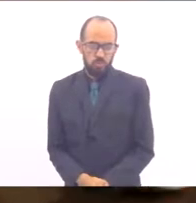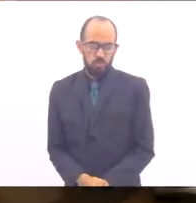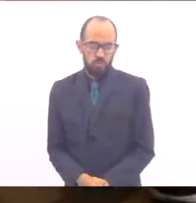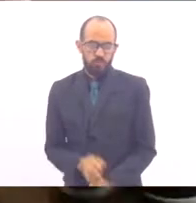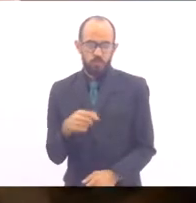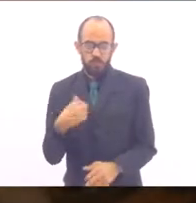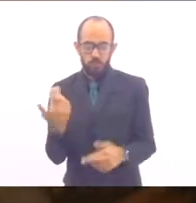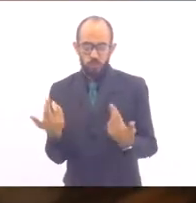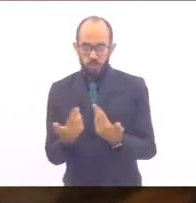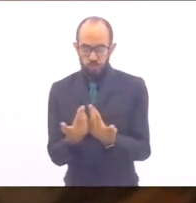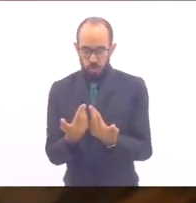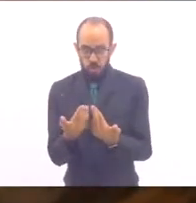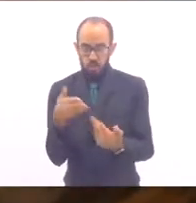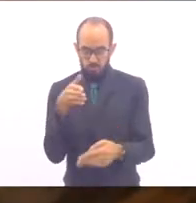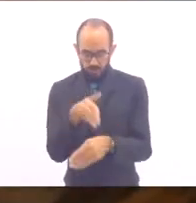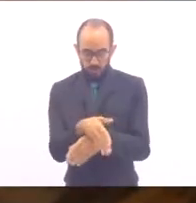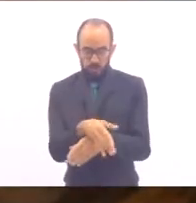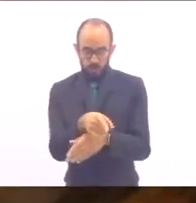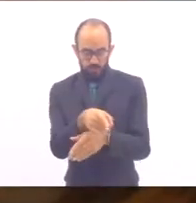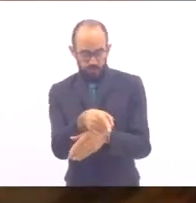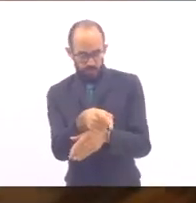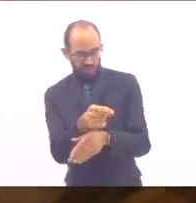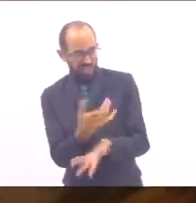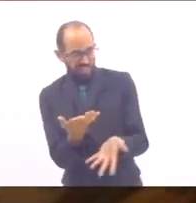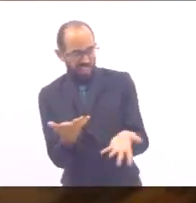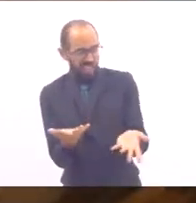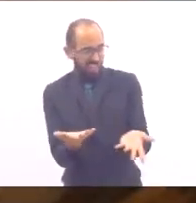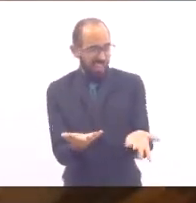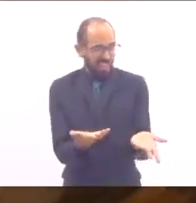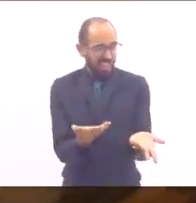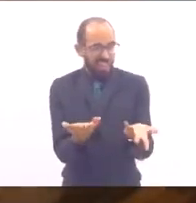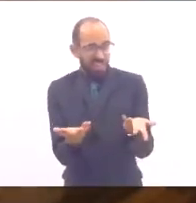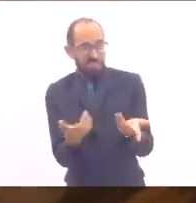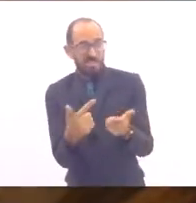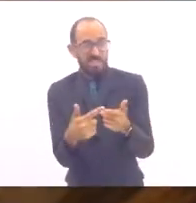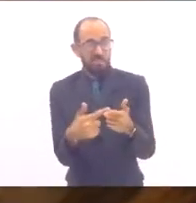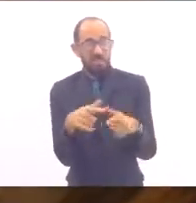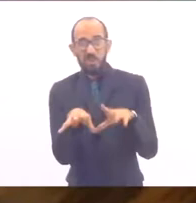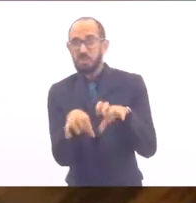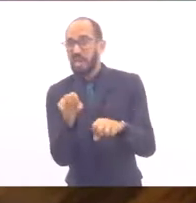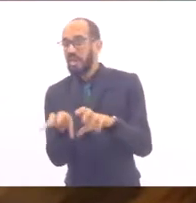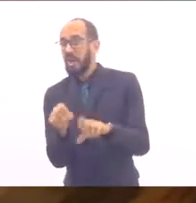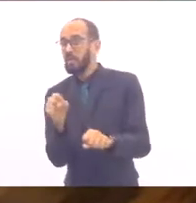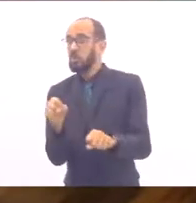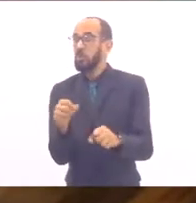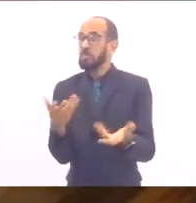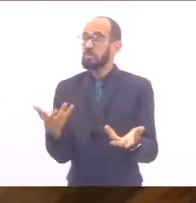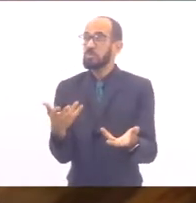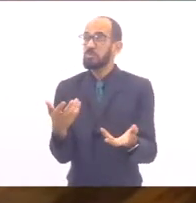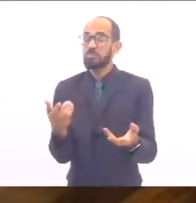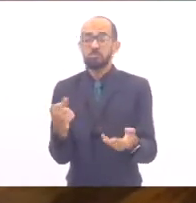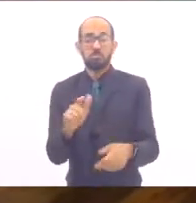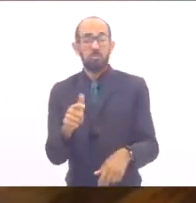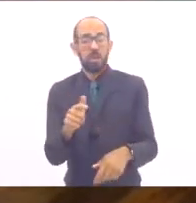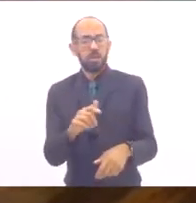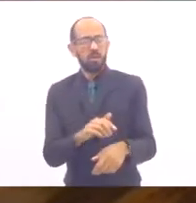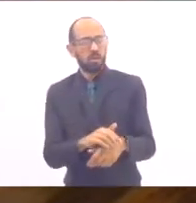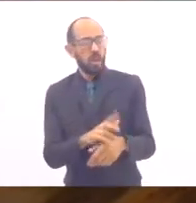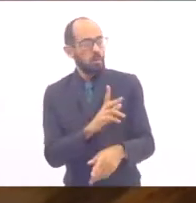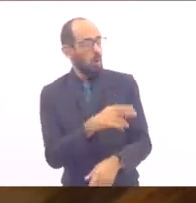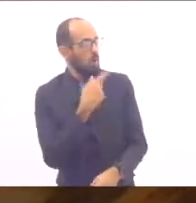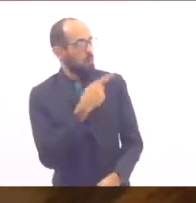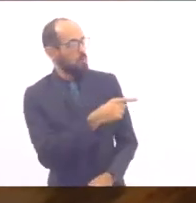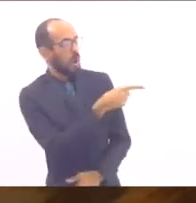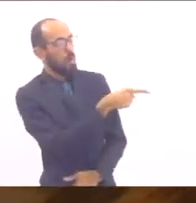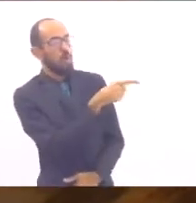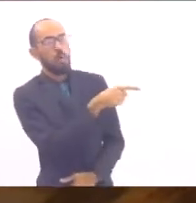nós escutávamos. Ah, os catadores não têm, porque cai naquilo que ele disse. As